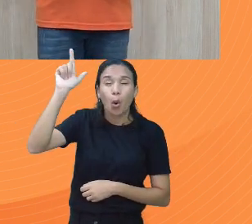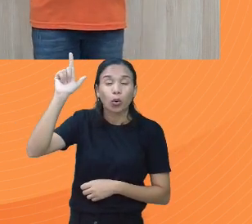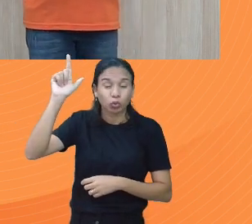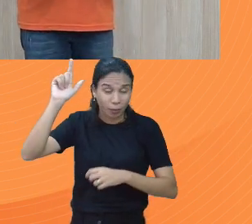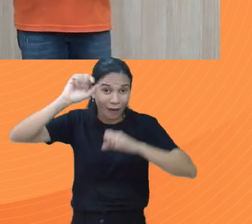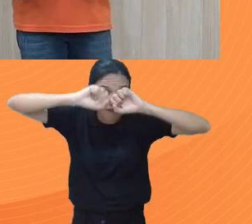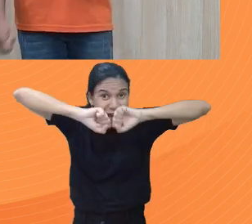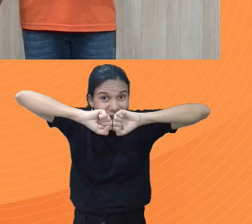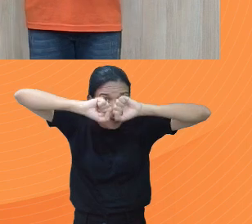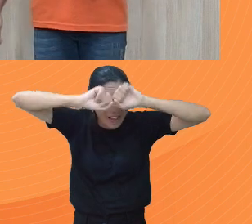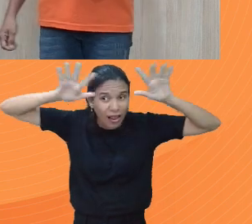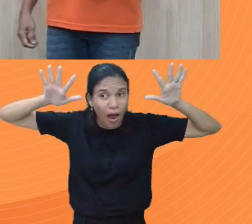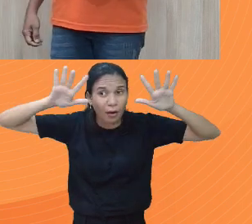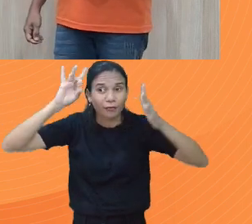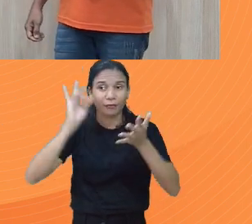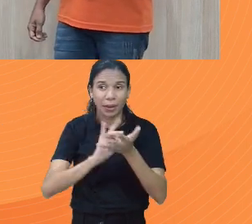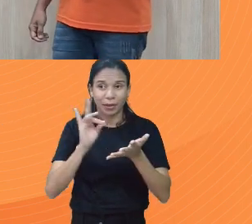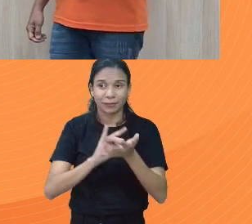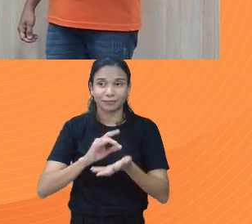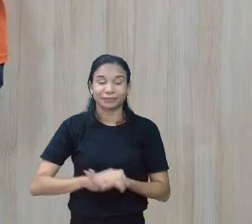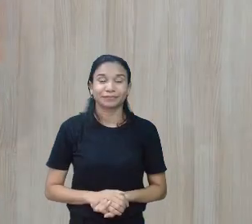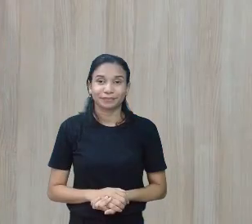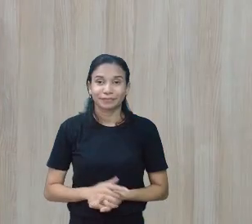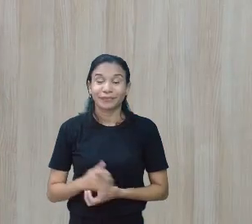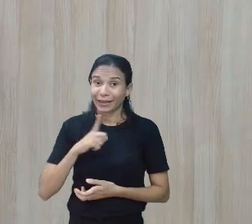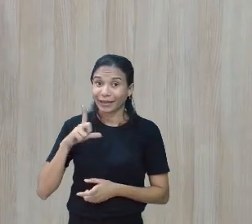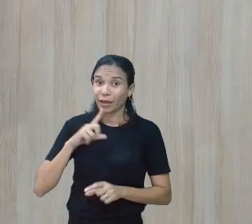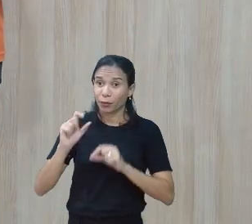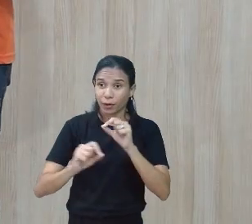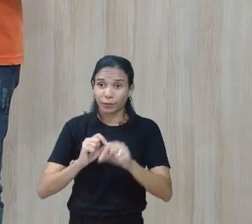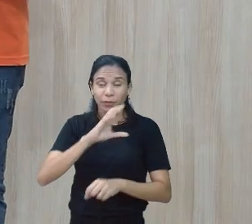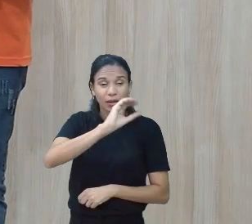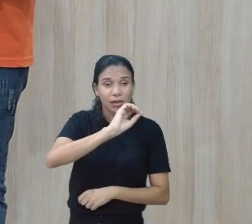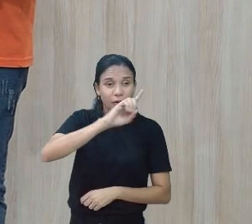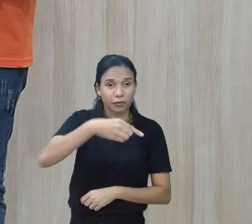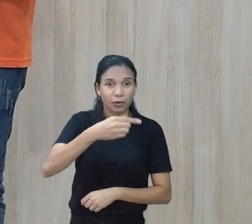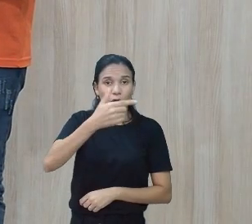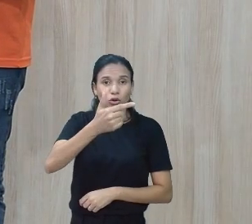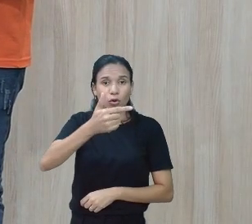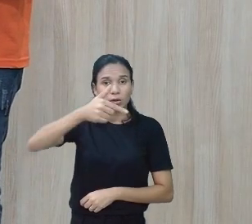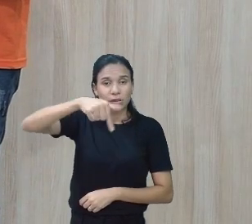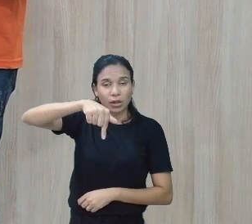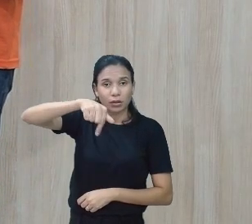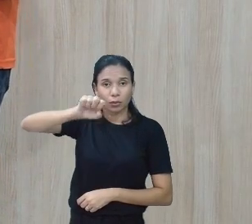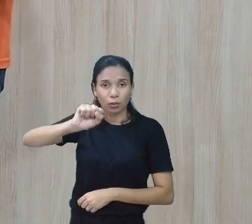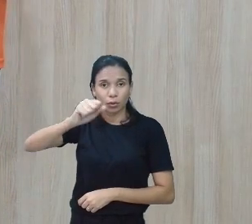qualquer dúvida que possa ter. Eu tenho aí, ó,